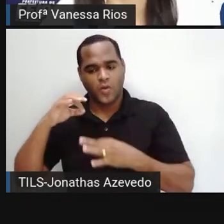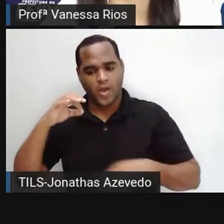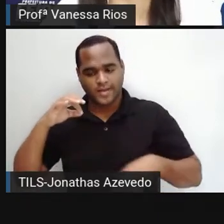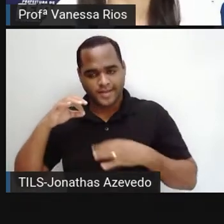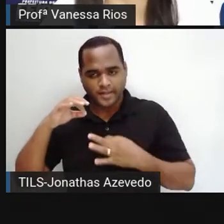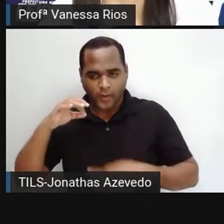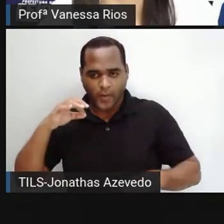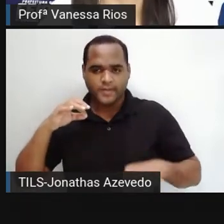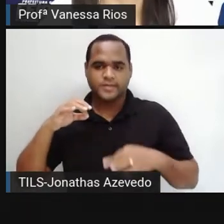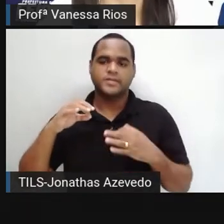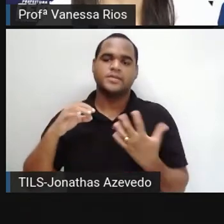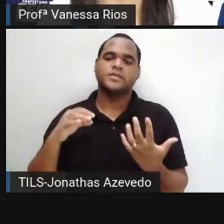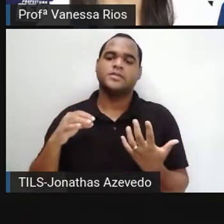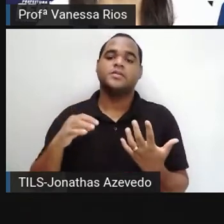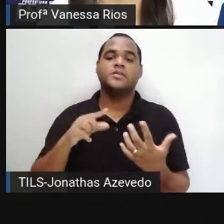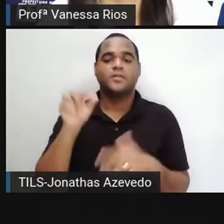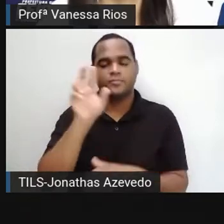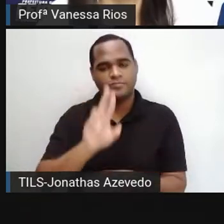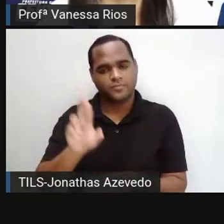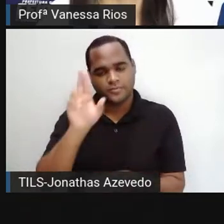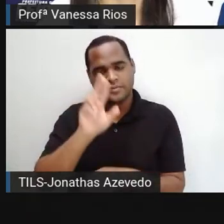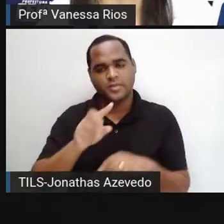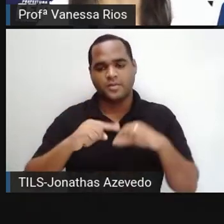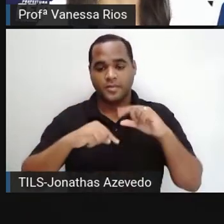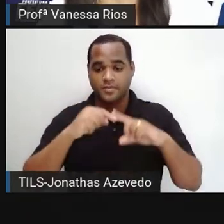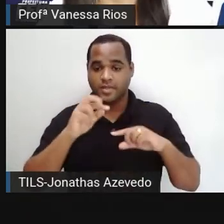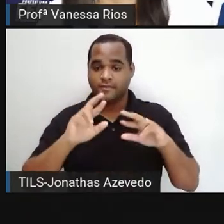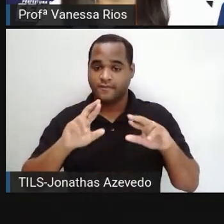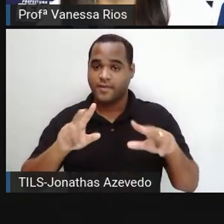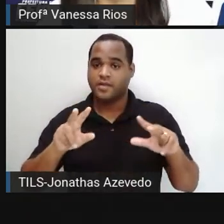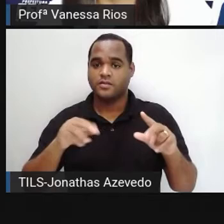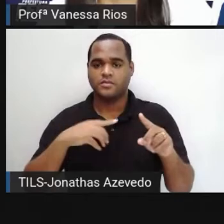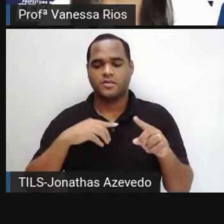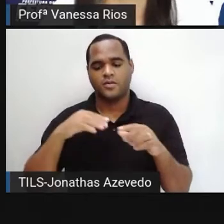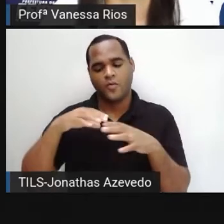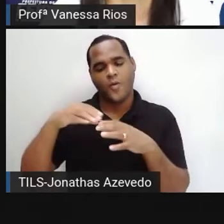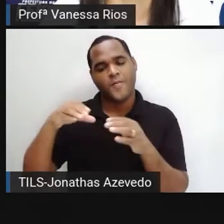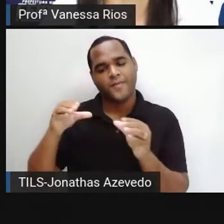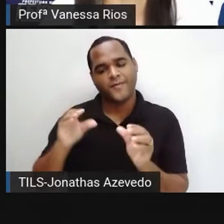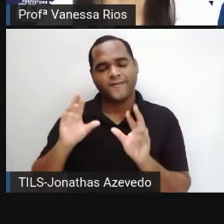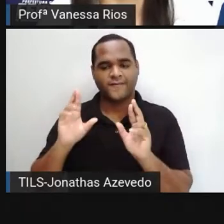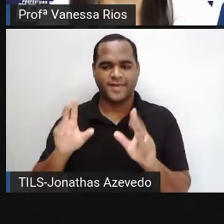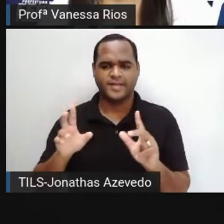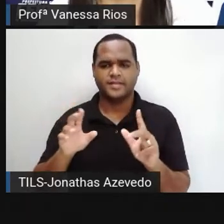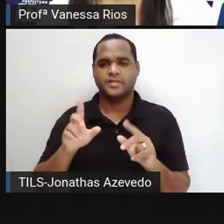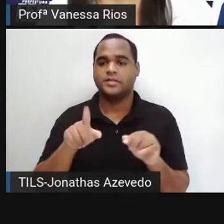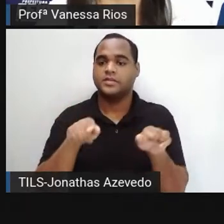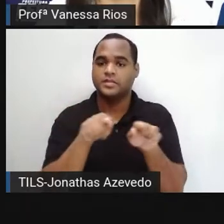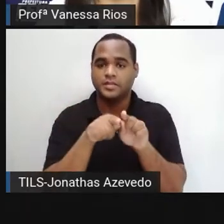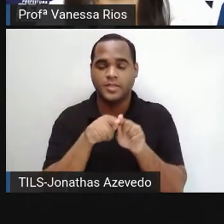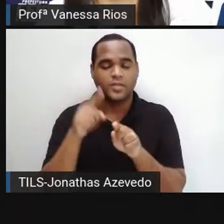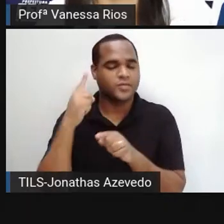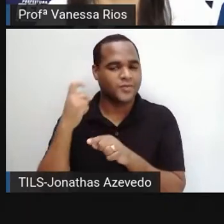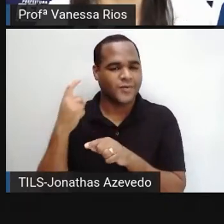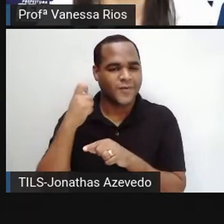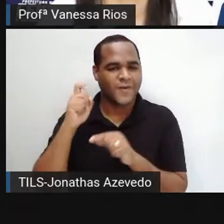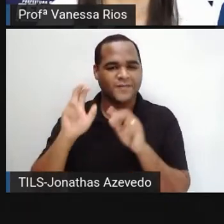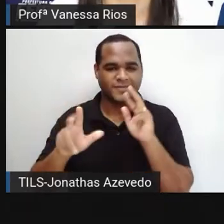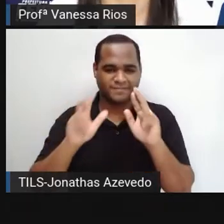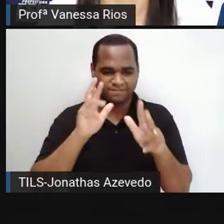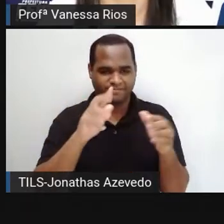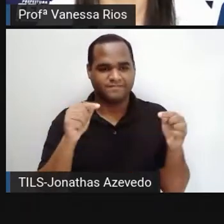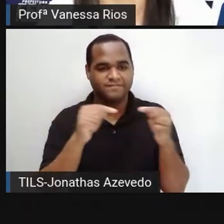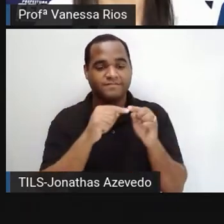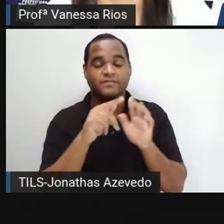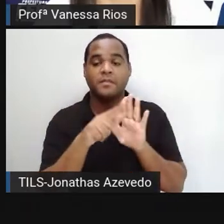existem instrumentos que utilizam materiais diferentes, formatos diferentes e que produzem sons diferentes,